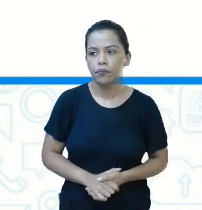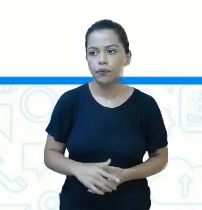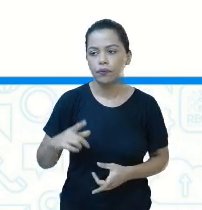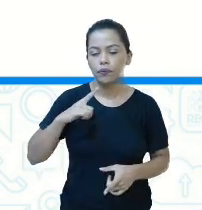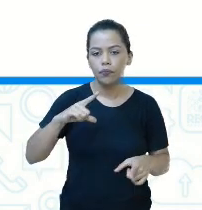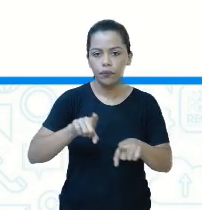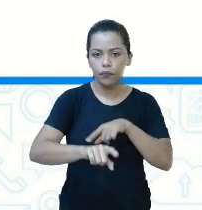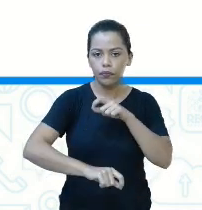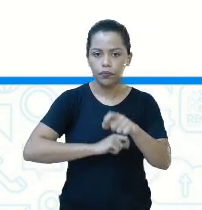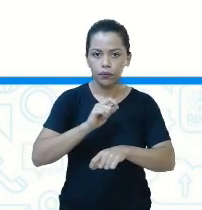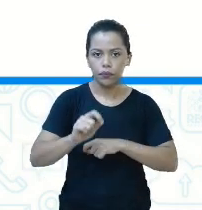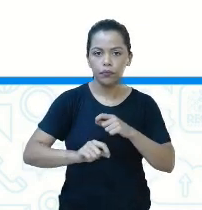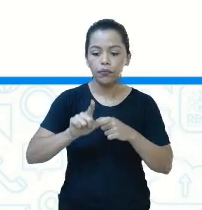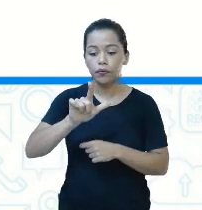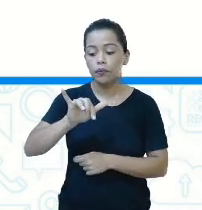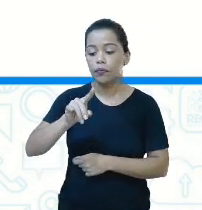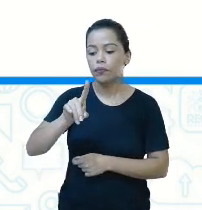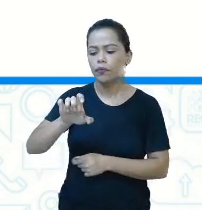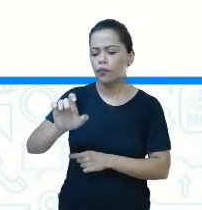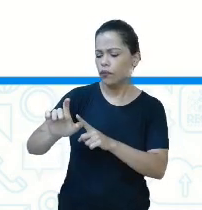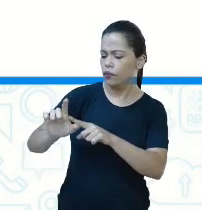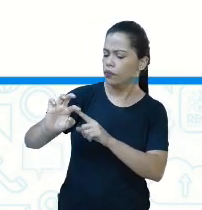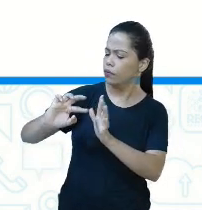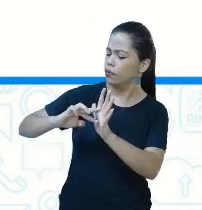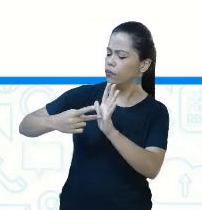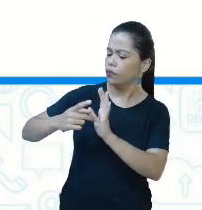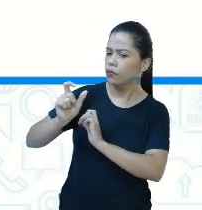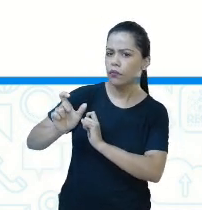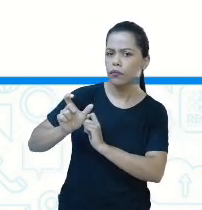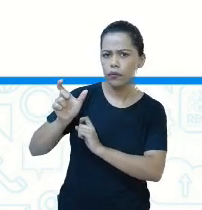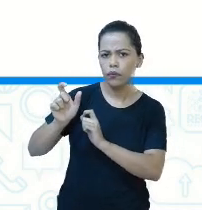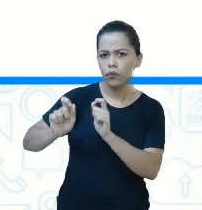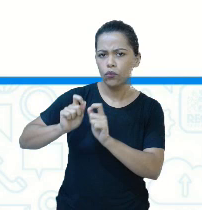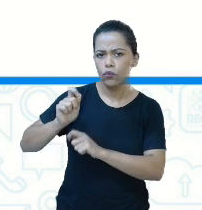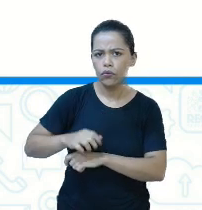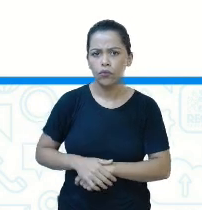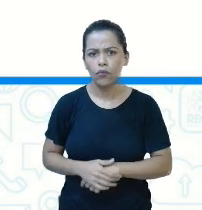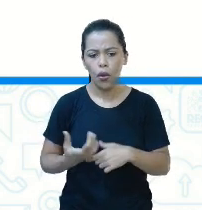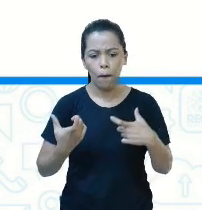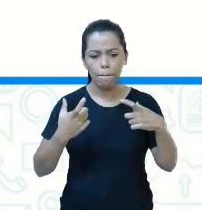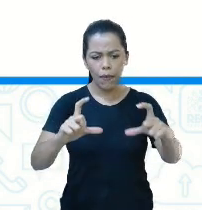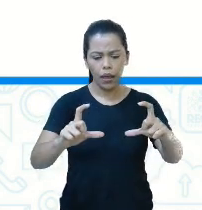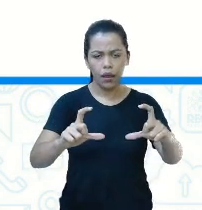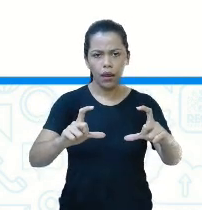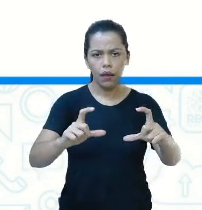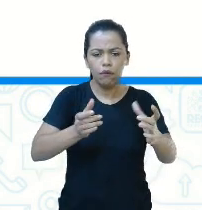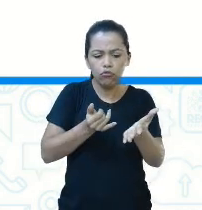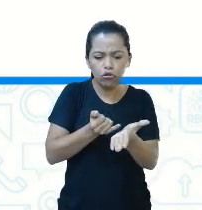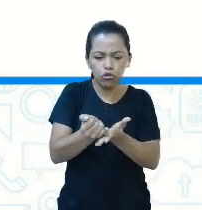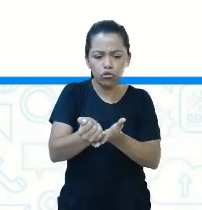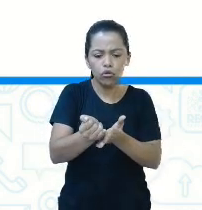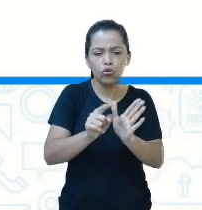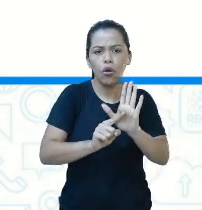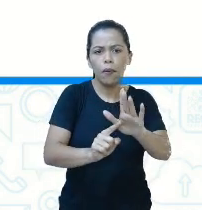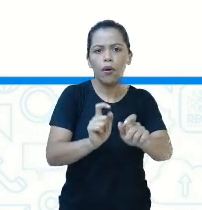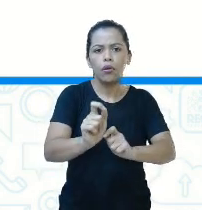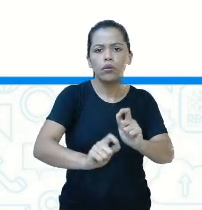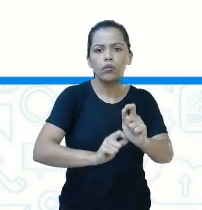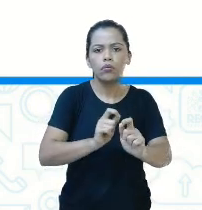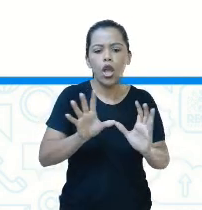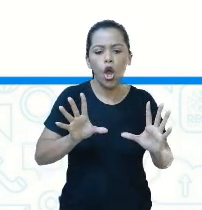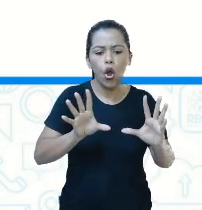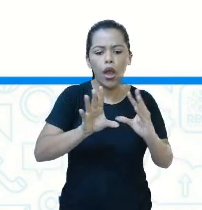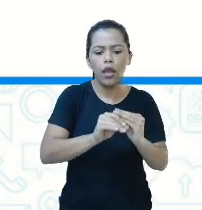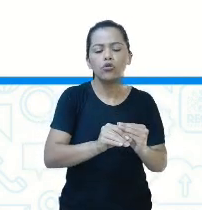Temos também a lead. E o que é a lead, gente? É um parágrafo de introdução que apresenta a síntese